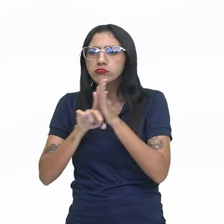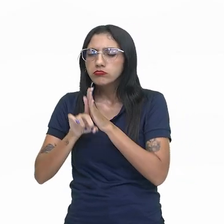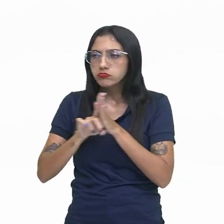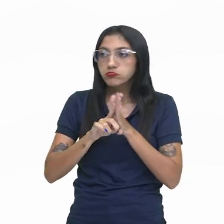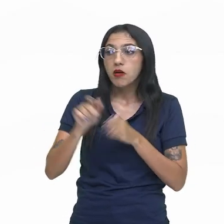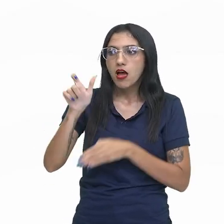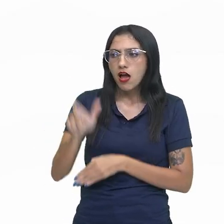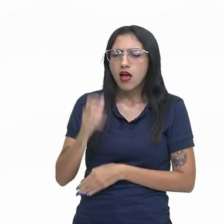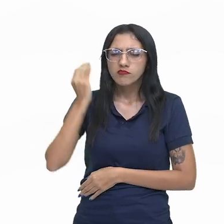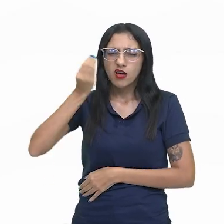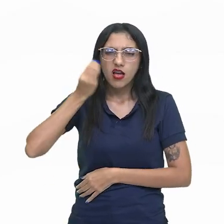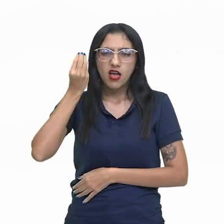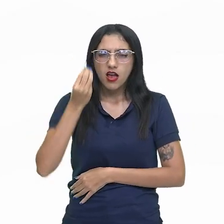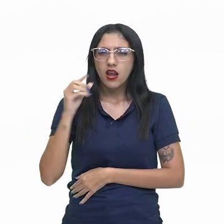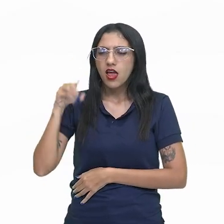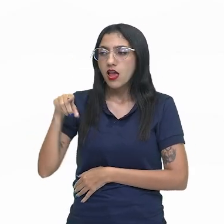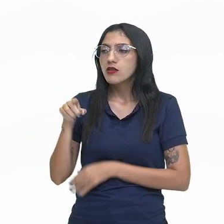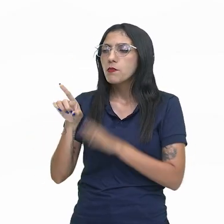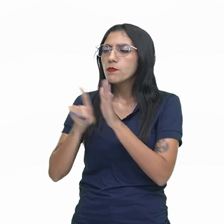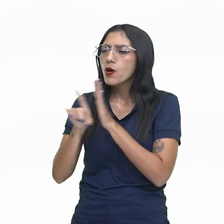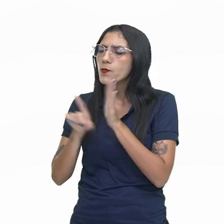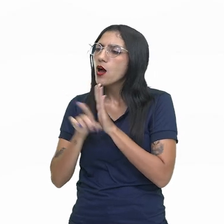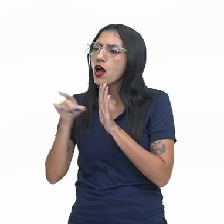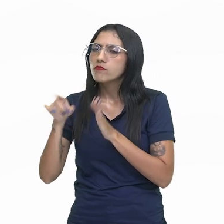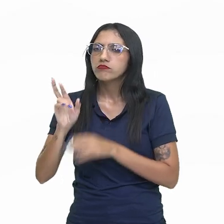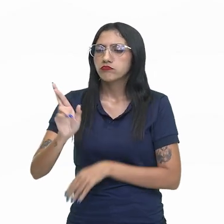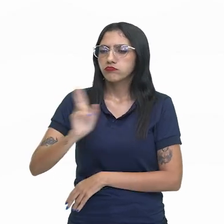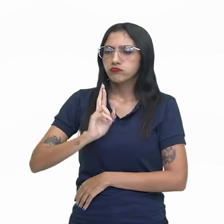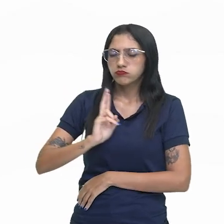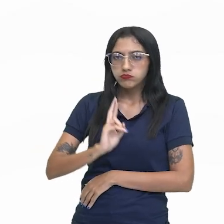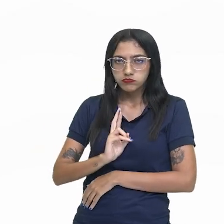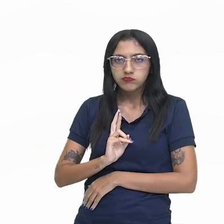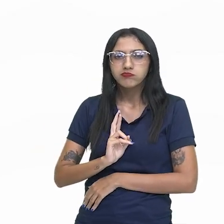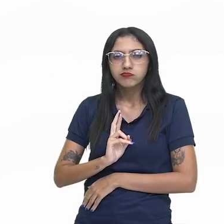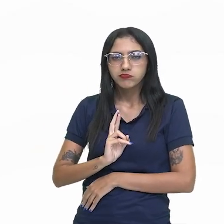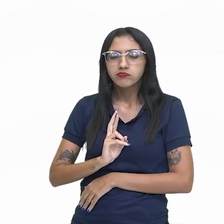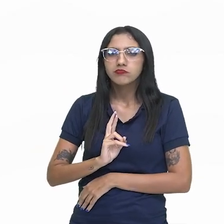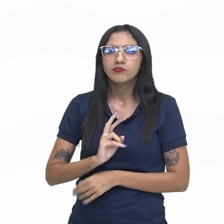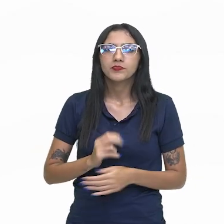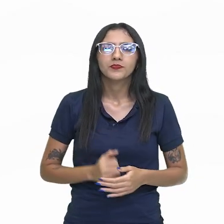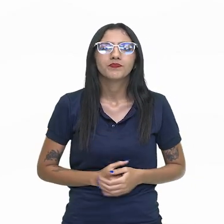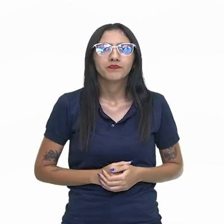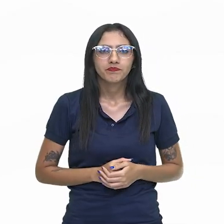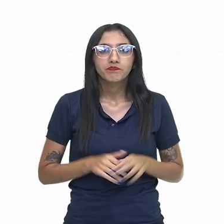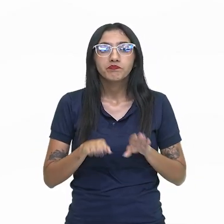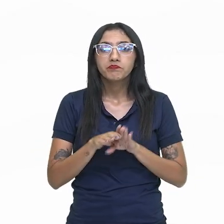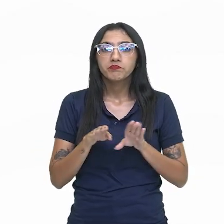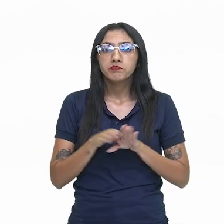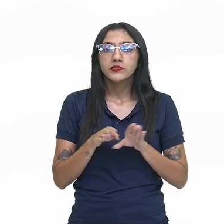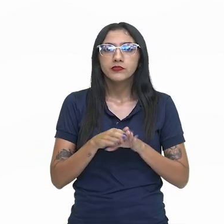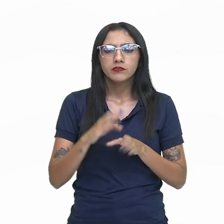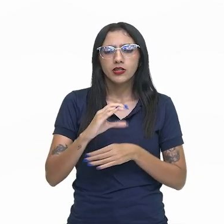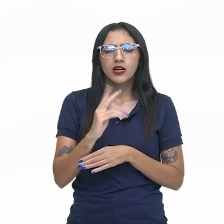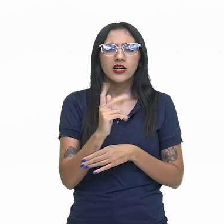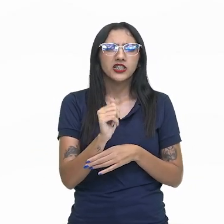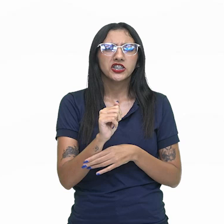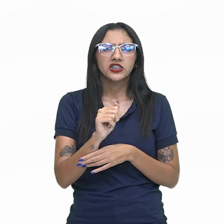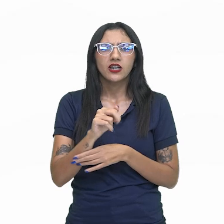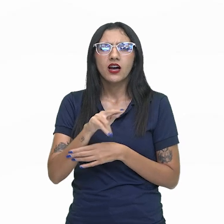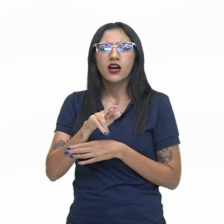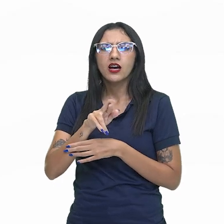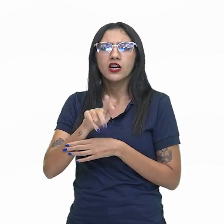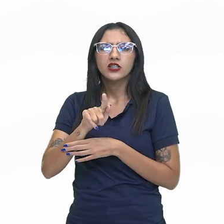um especialista, uma pessoa que entenda daquele tema. Tem também a charge,